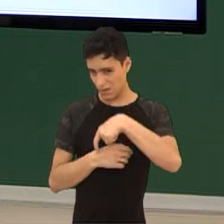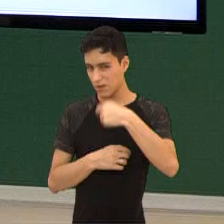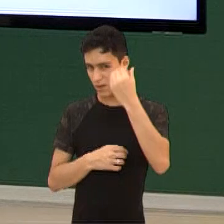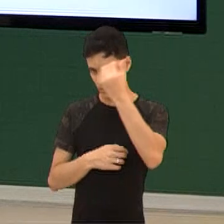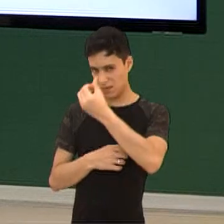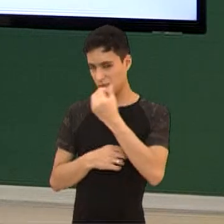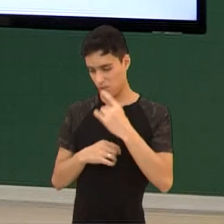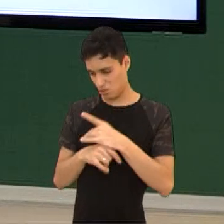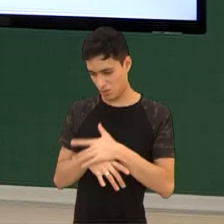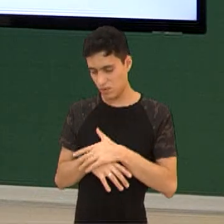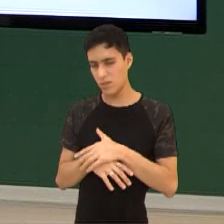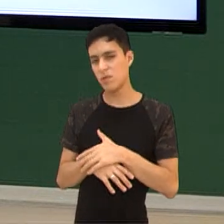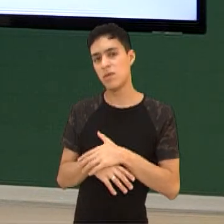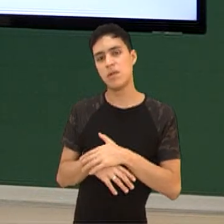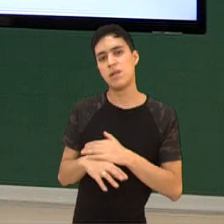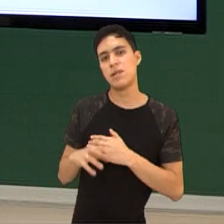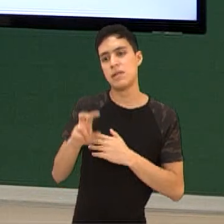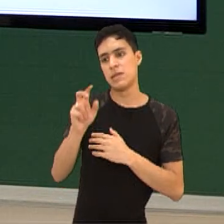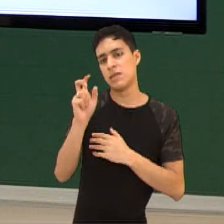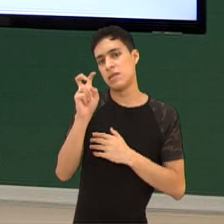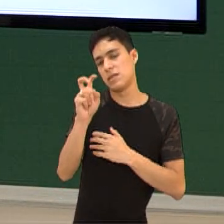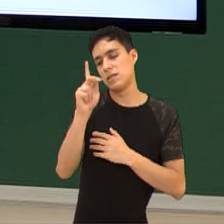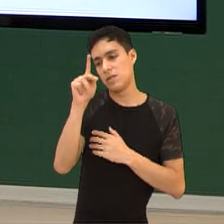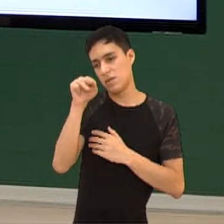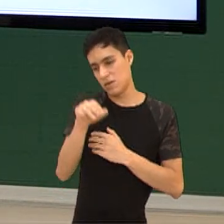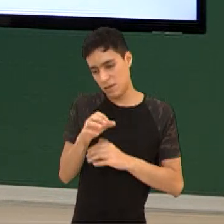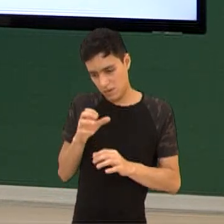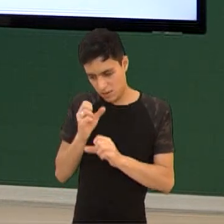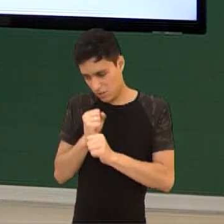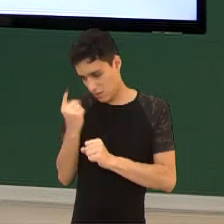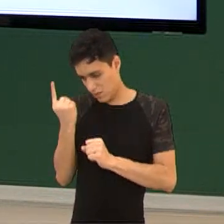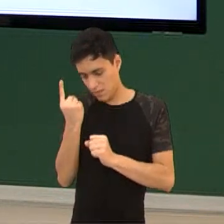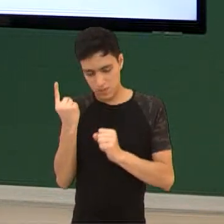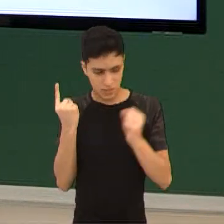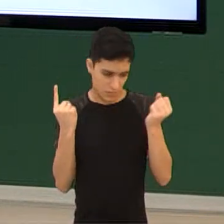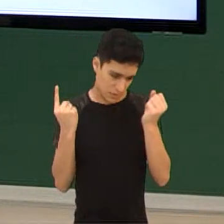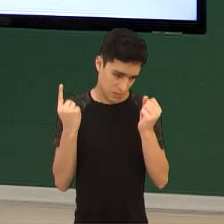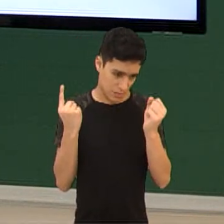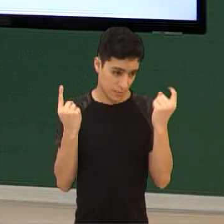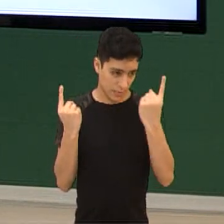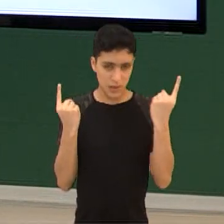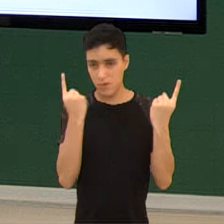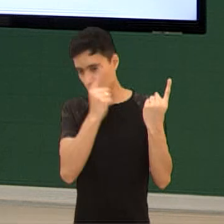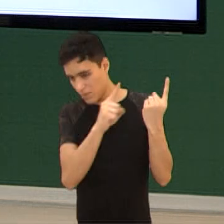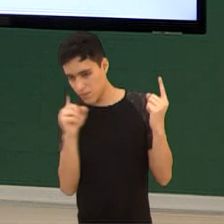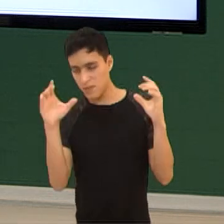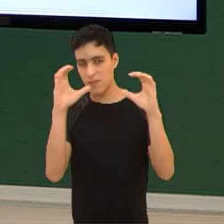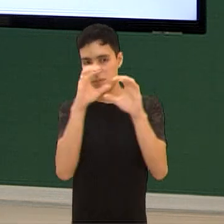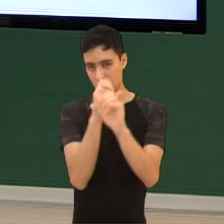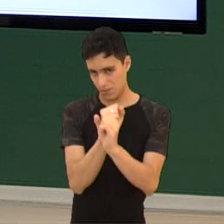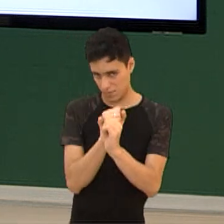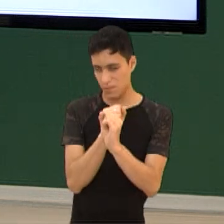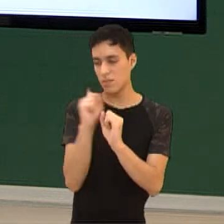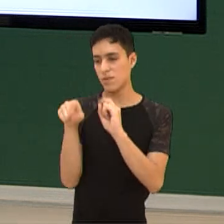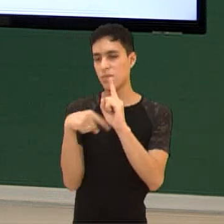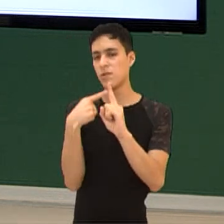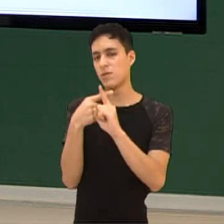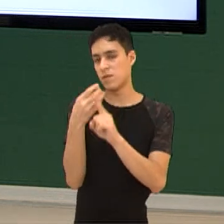hora, percorreu 5 quilômetros. Então, soma o primeiro com o último, multiplica por 6, divide por